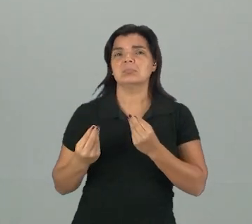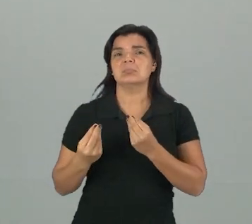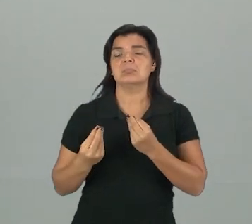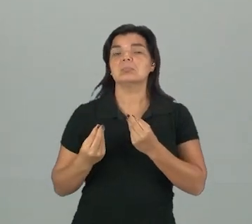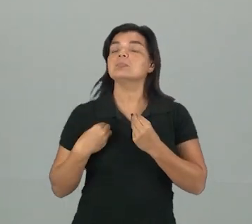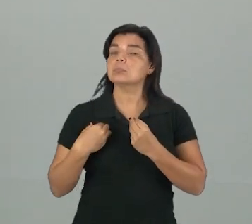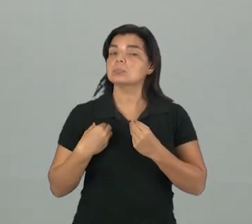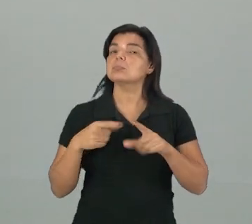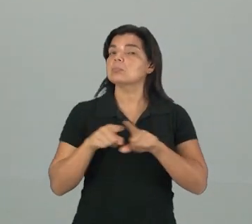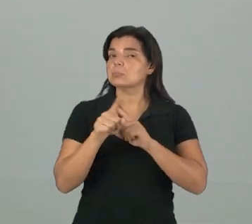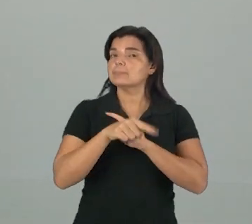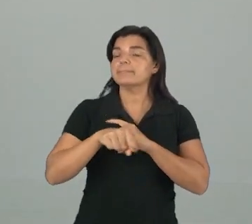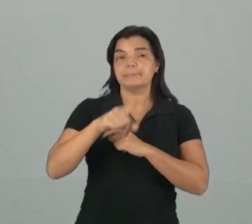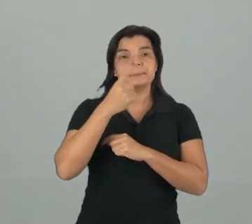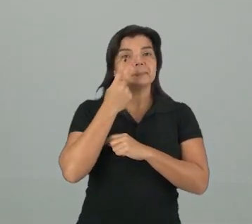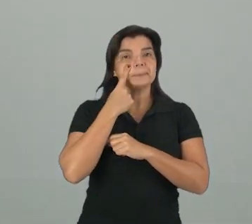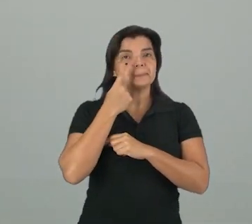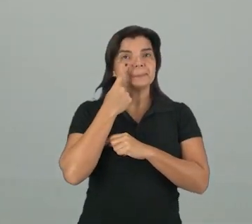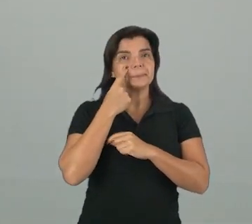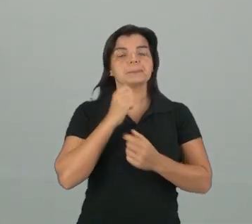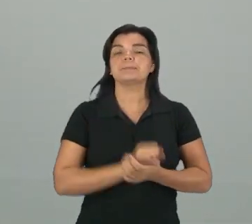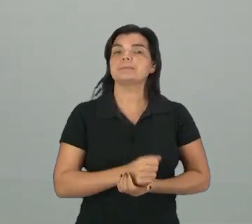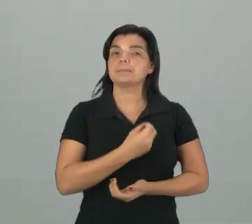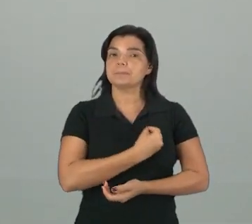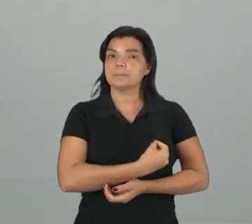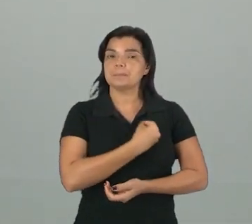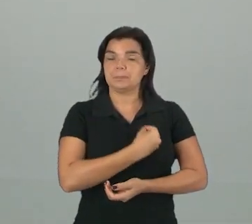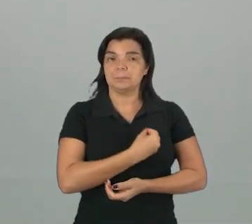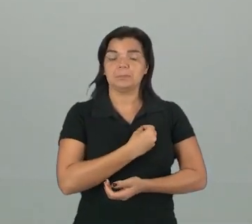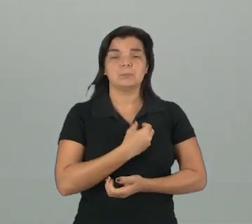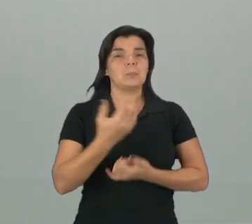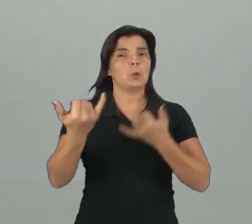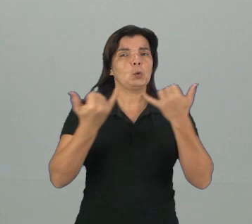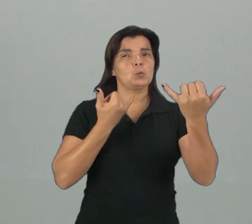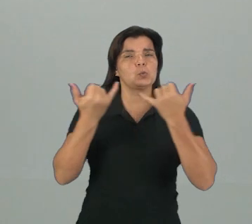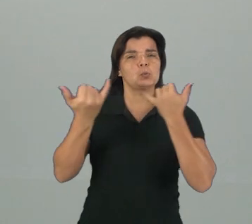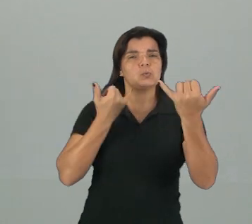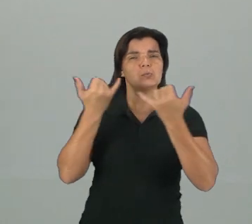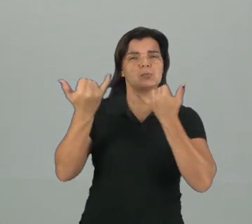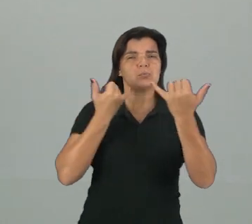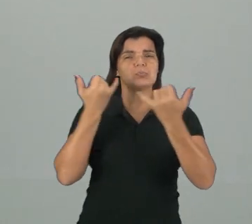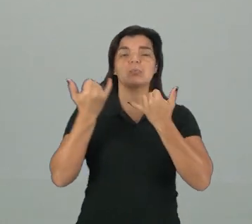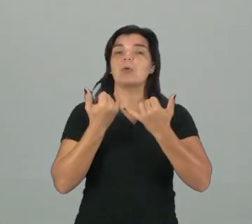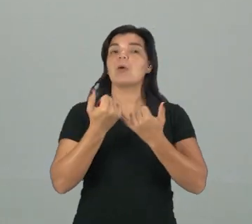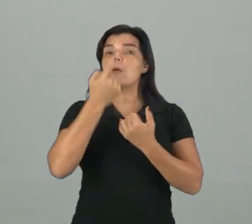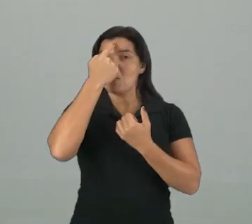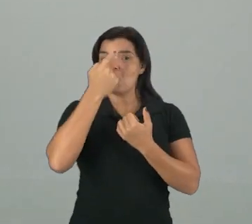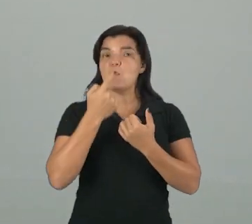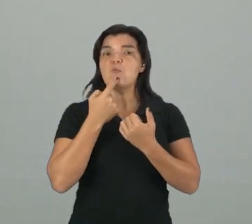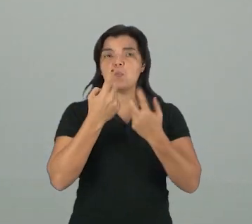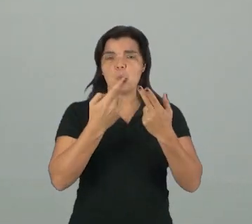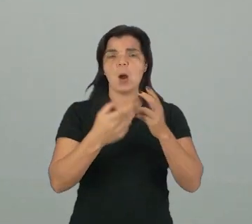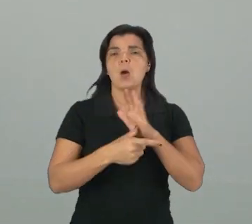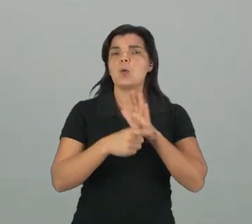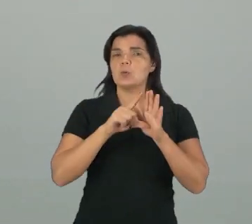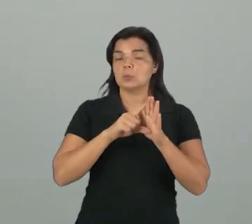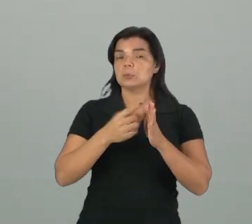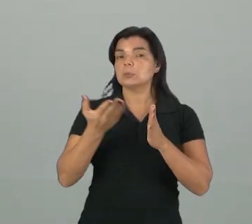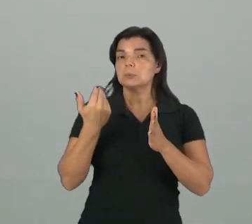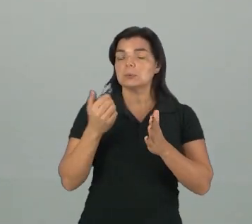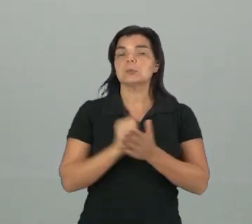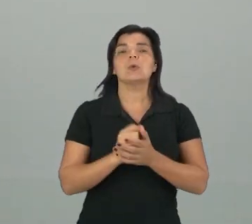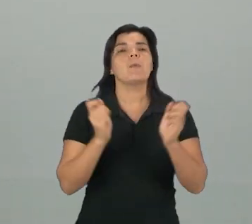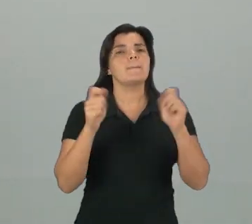falando sobre excesso, vocês viram que a presença de muitas informações, como aquela imagem que nós vimos lá no início da nossa